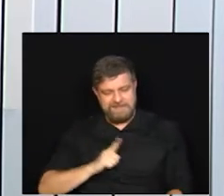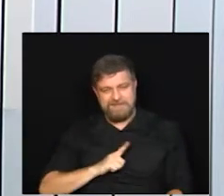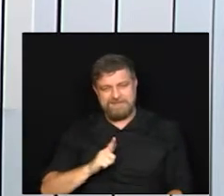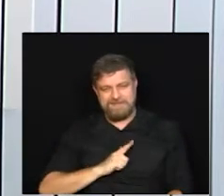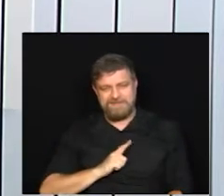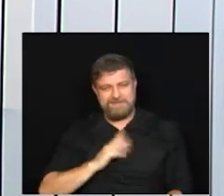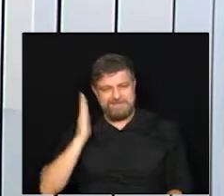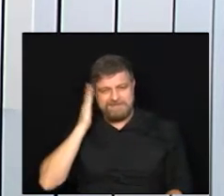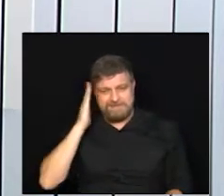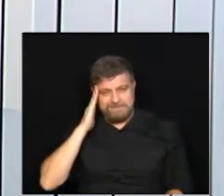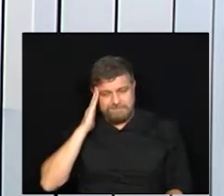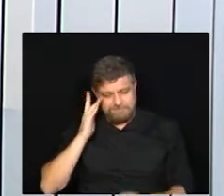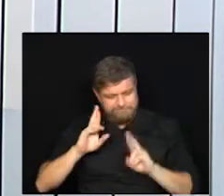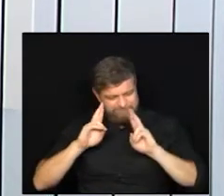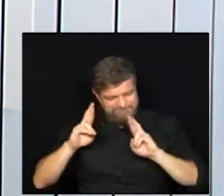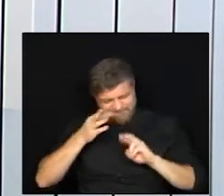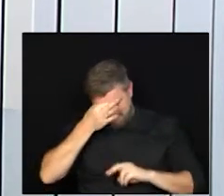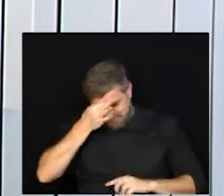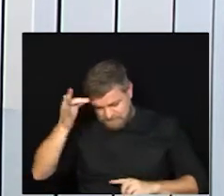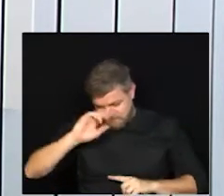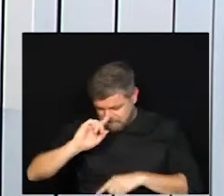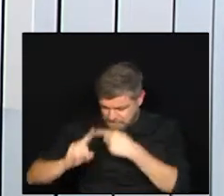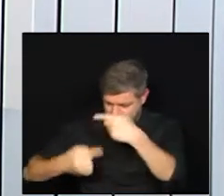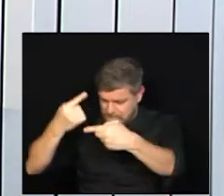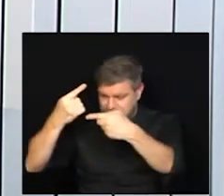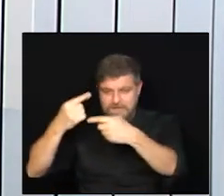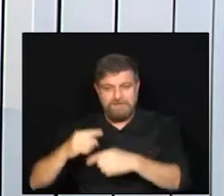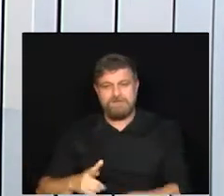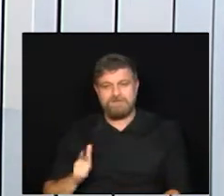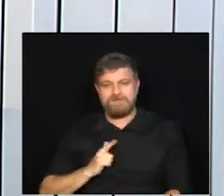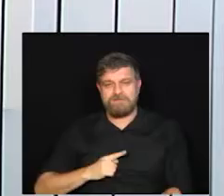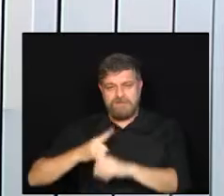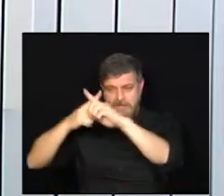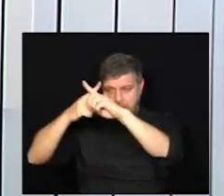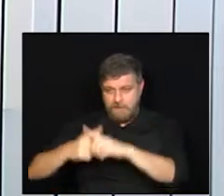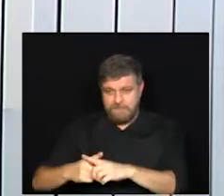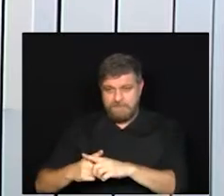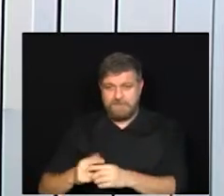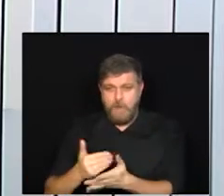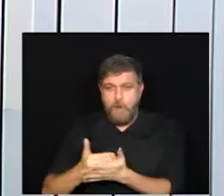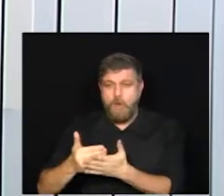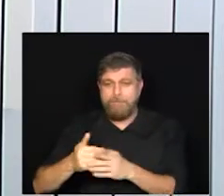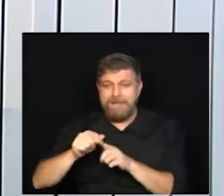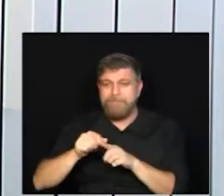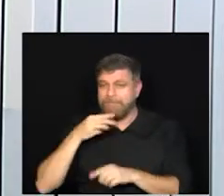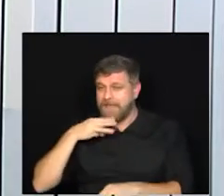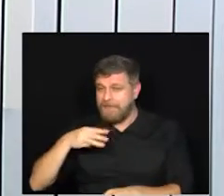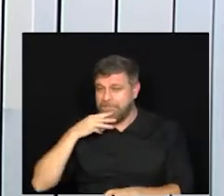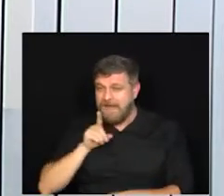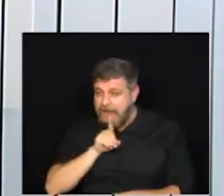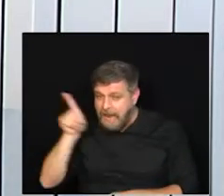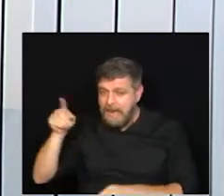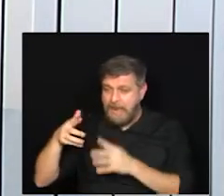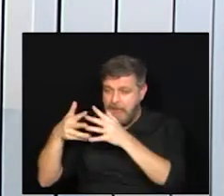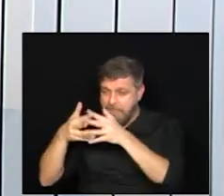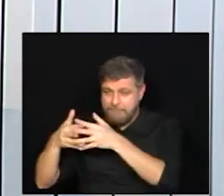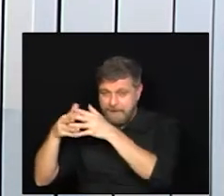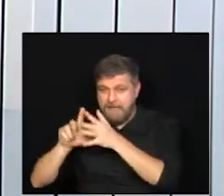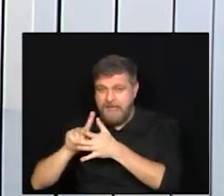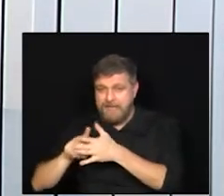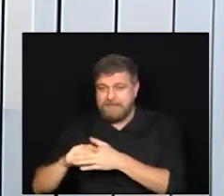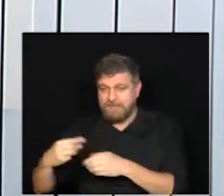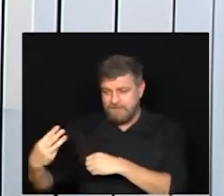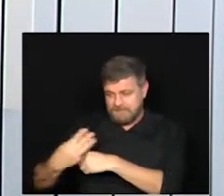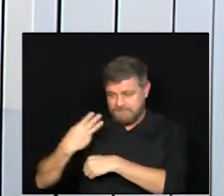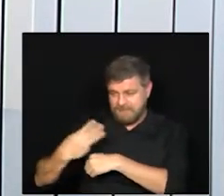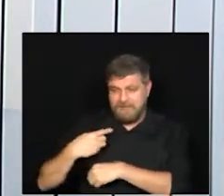tem. Sucesso na sua carreira, boa sorte neste torneio agora no início de março lá em Miami. Depois manda uma mensagem